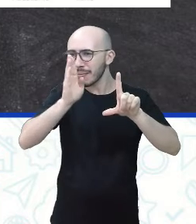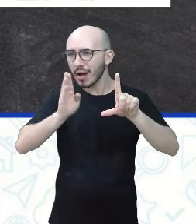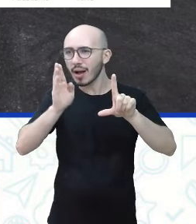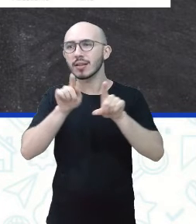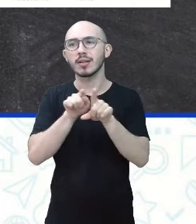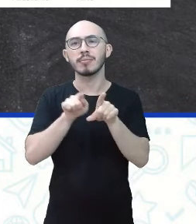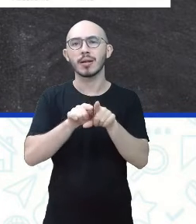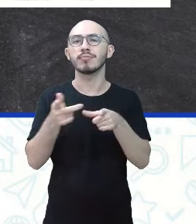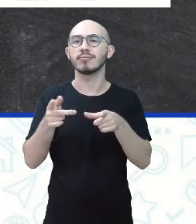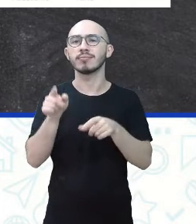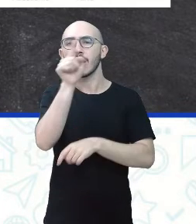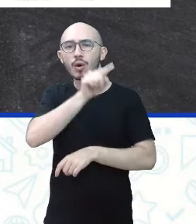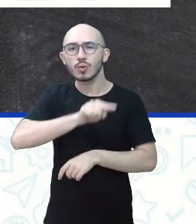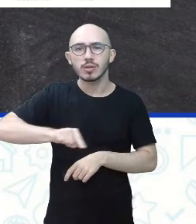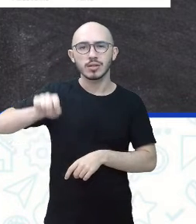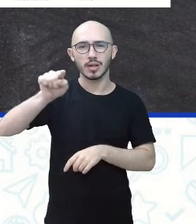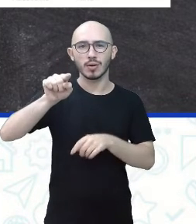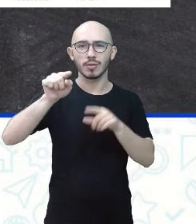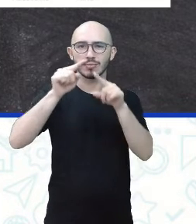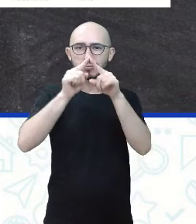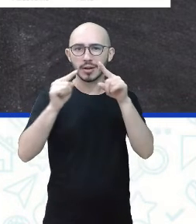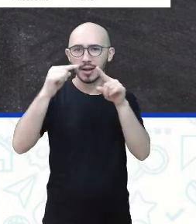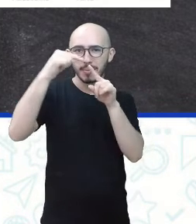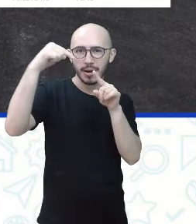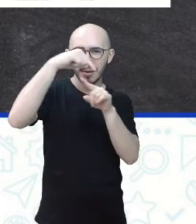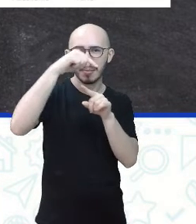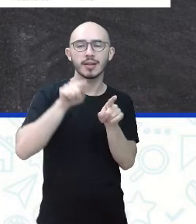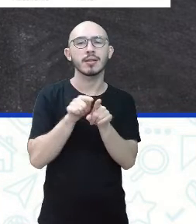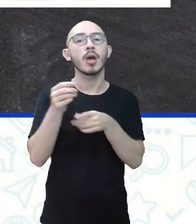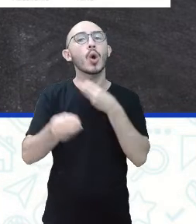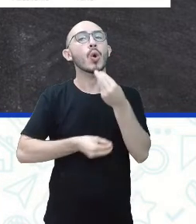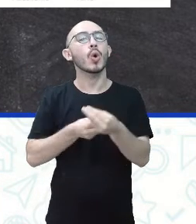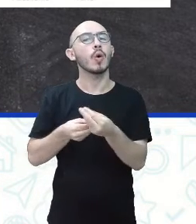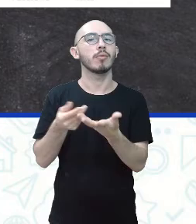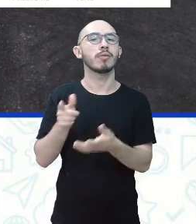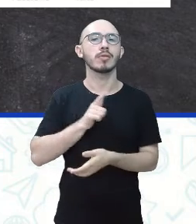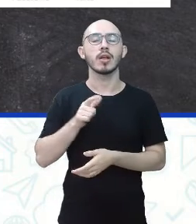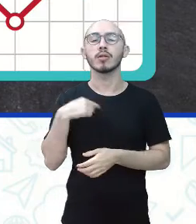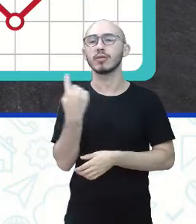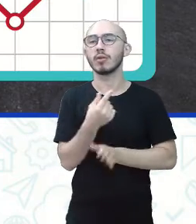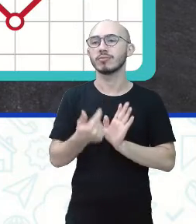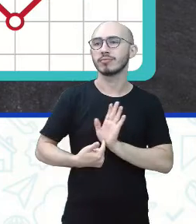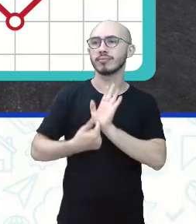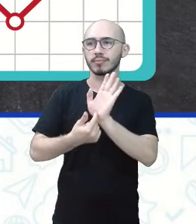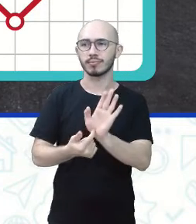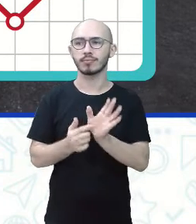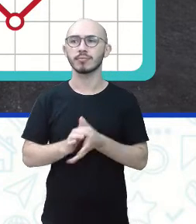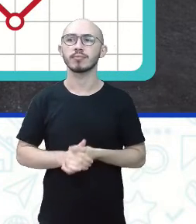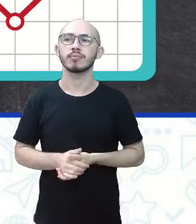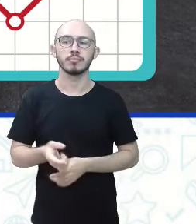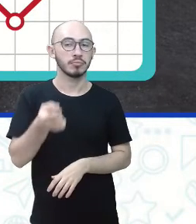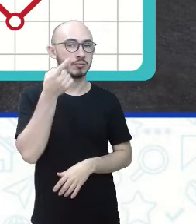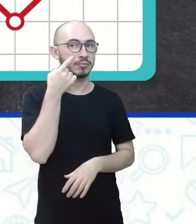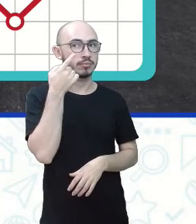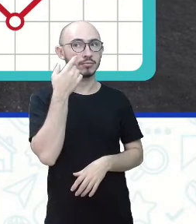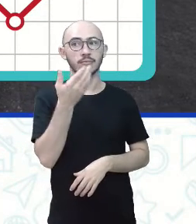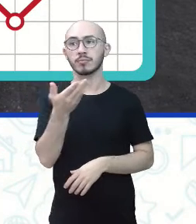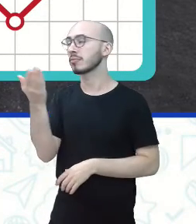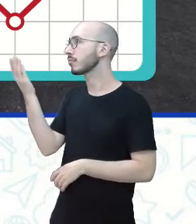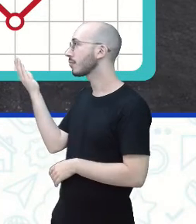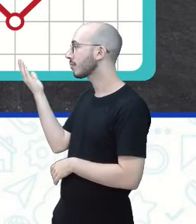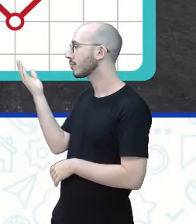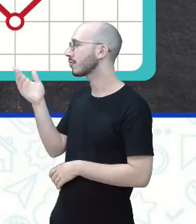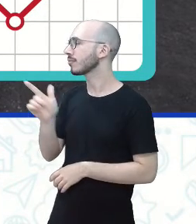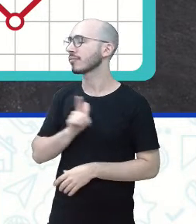vai observando os elementos que esse gráfico vai ter e de que maneira a gente vai representar isso, tá certo? Observa aí, a gente tem